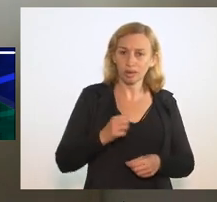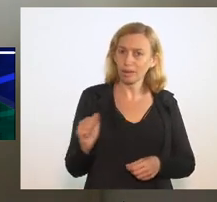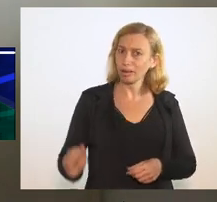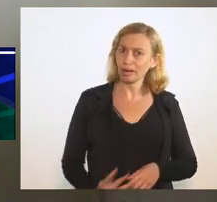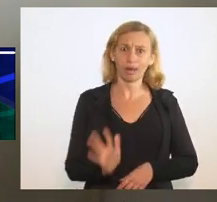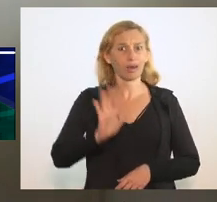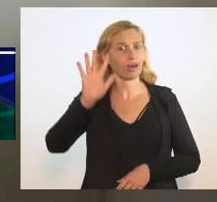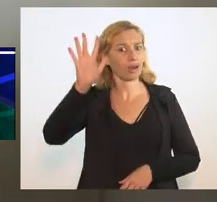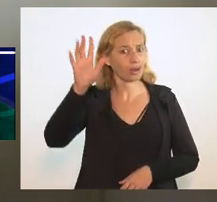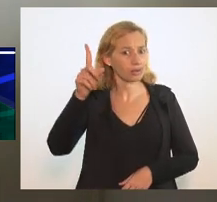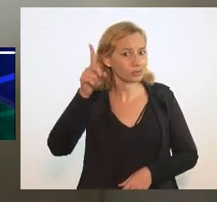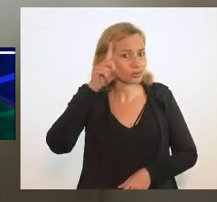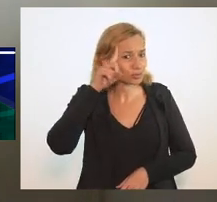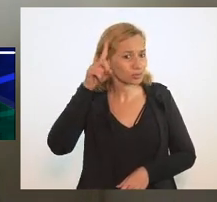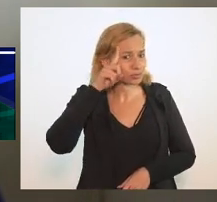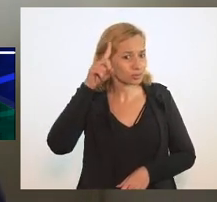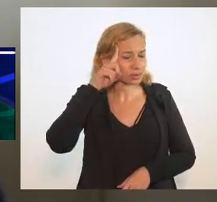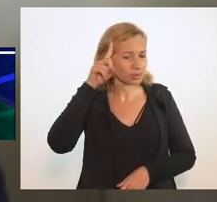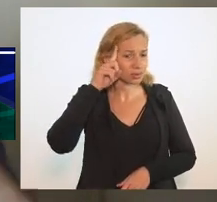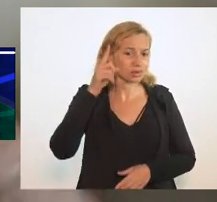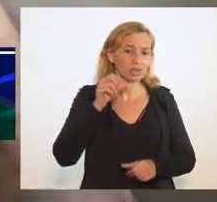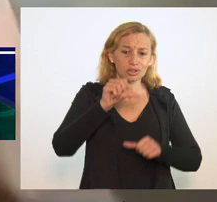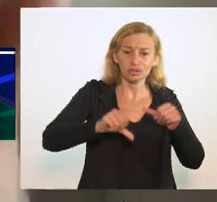cotidianamente, porque troca de turma,